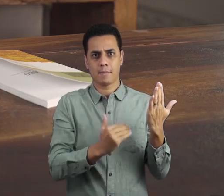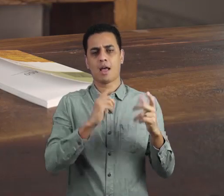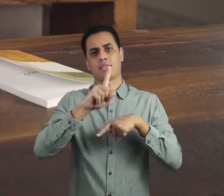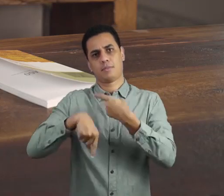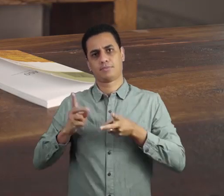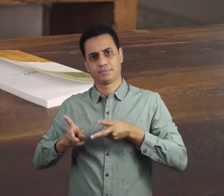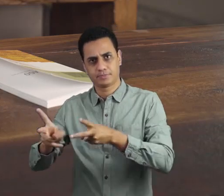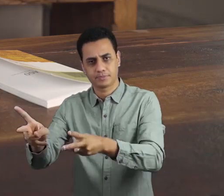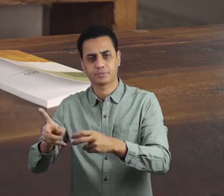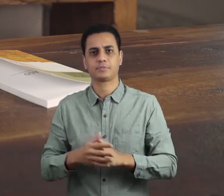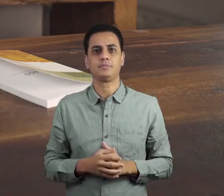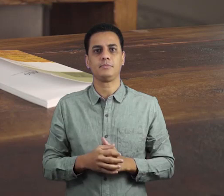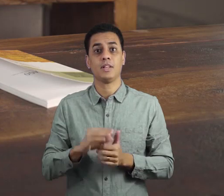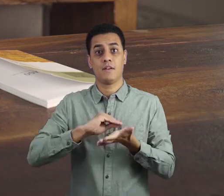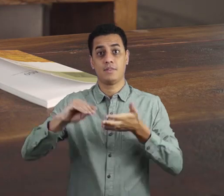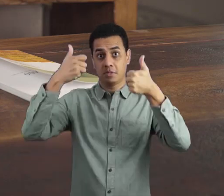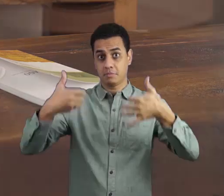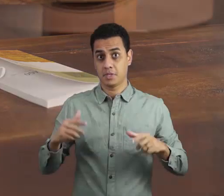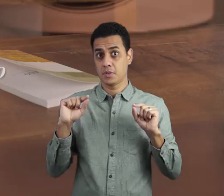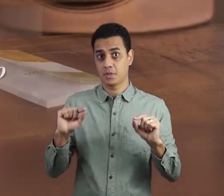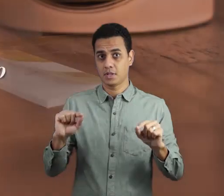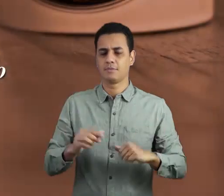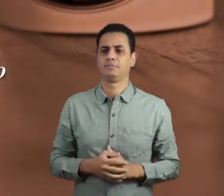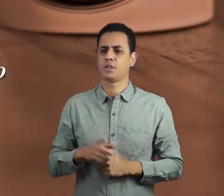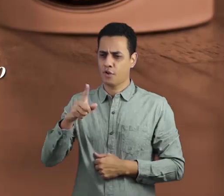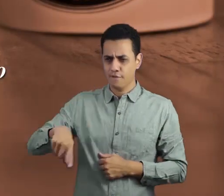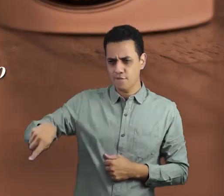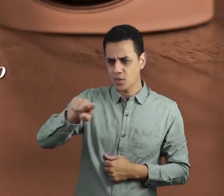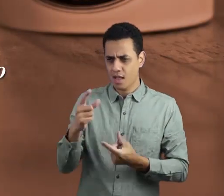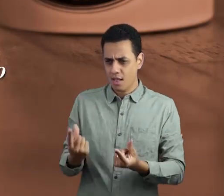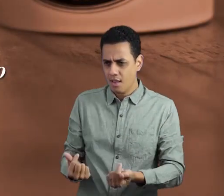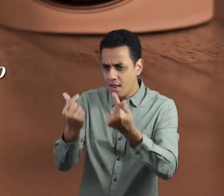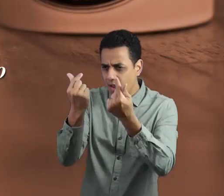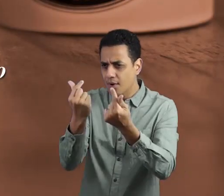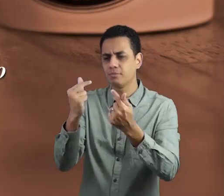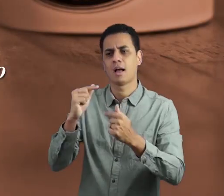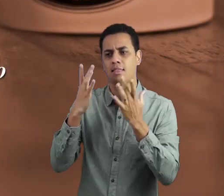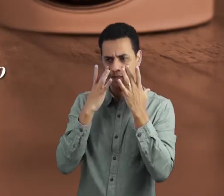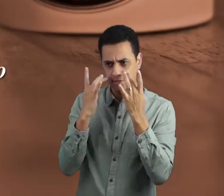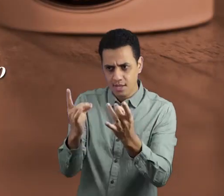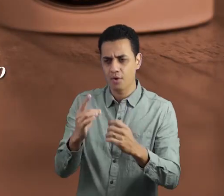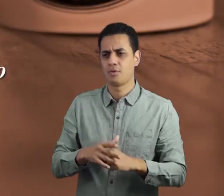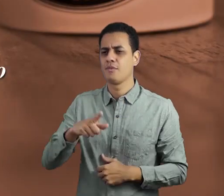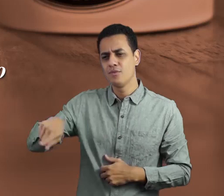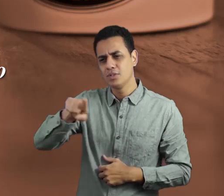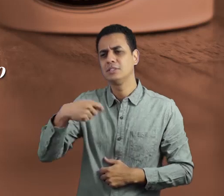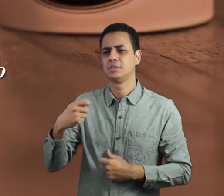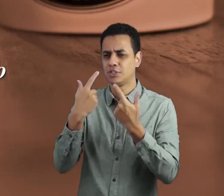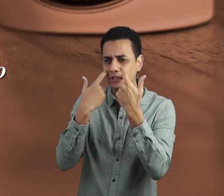vamos lendo a sequência. Diz assim: ouçam agora vocês, ricos, chorem